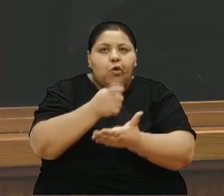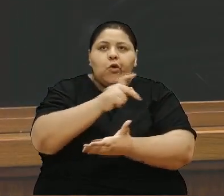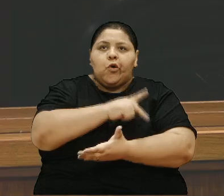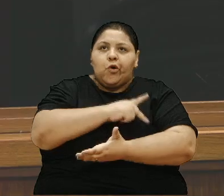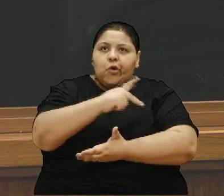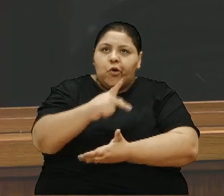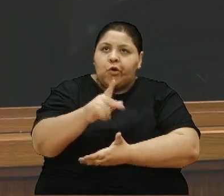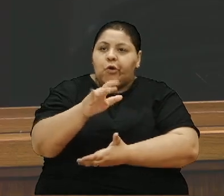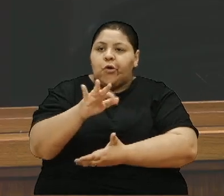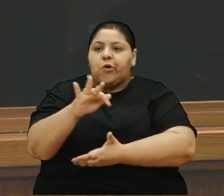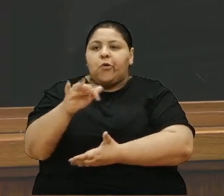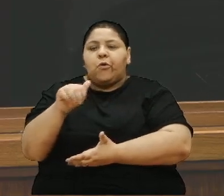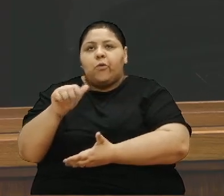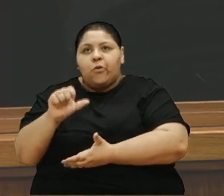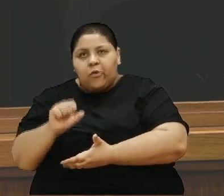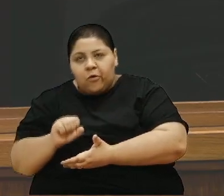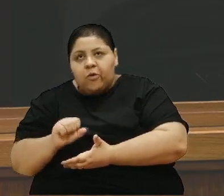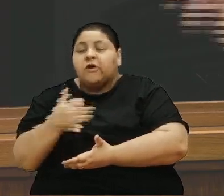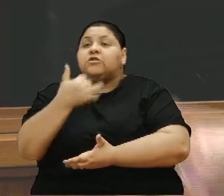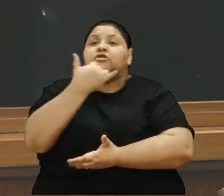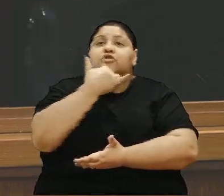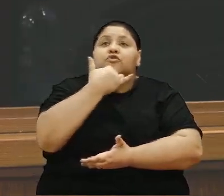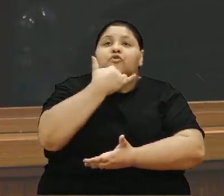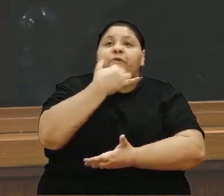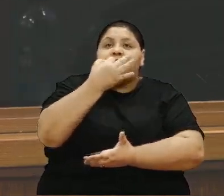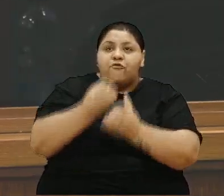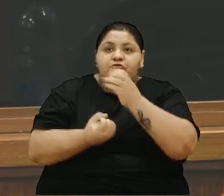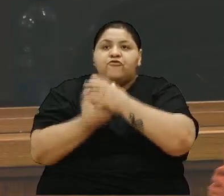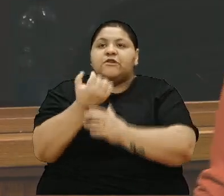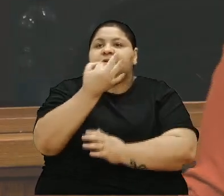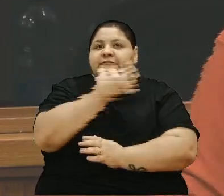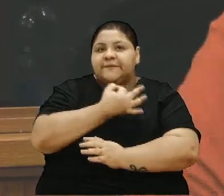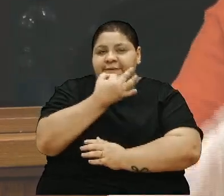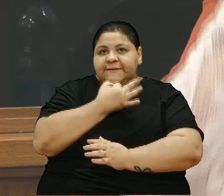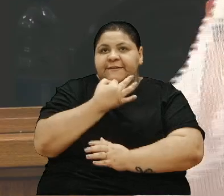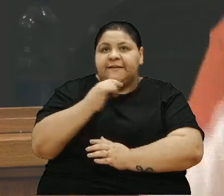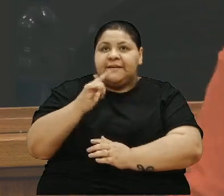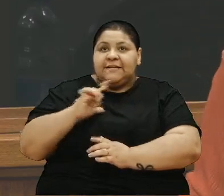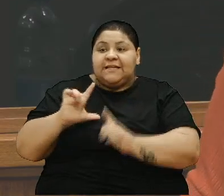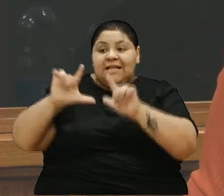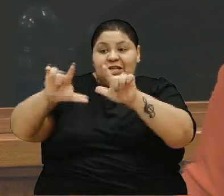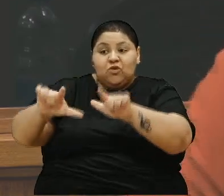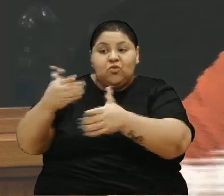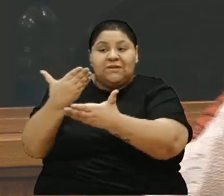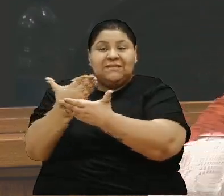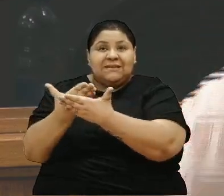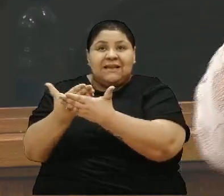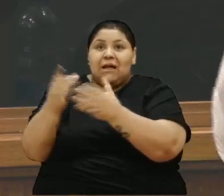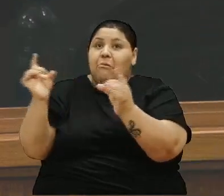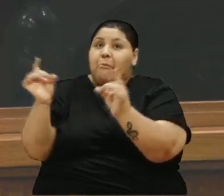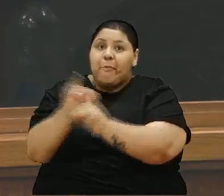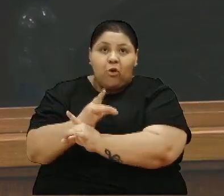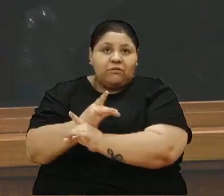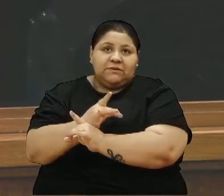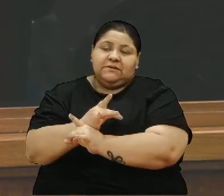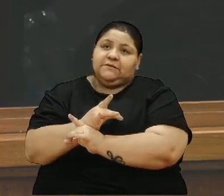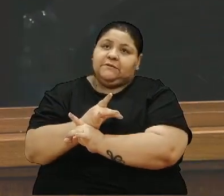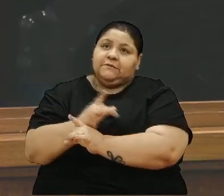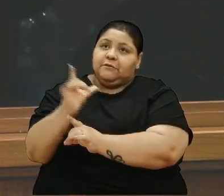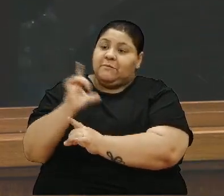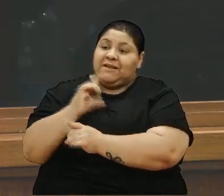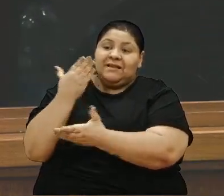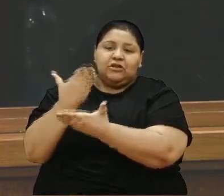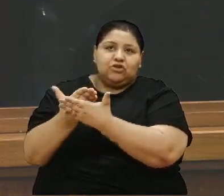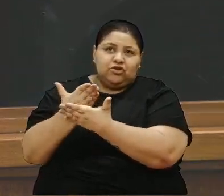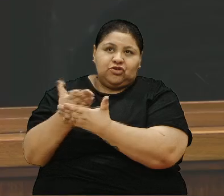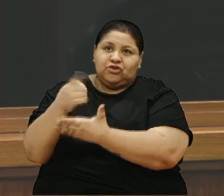da Fundação Caxias, lá no Nós, tem 2 salas prontas para eles terem estudo.